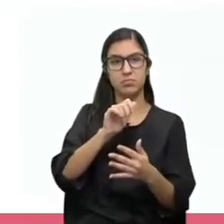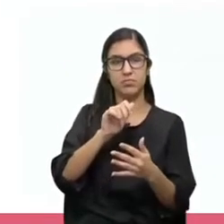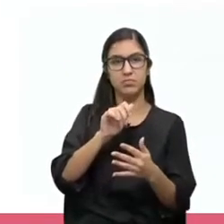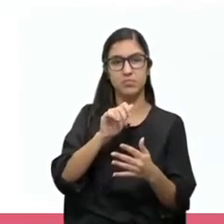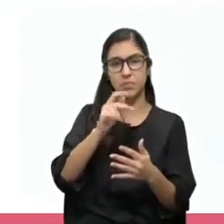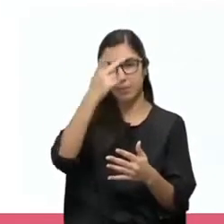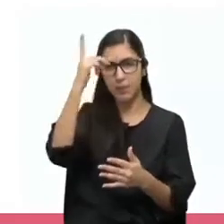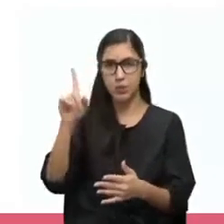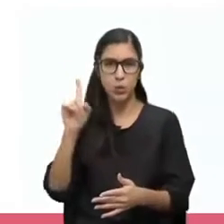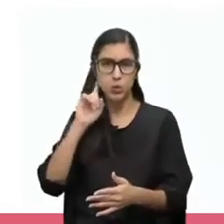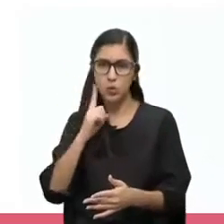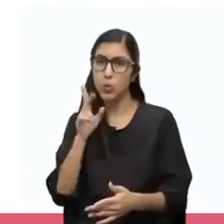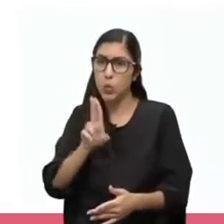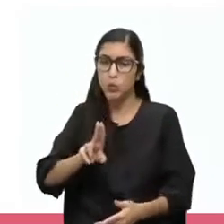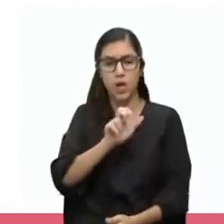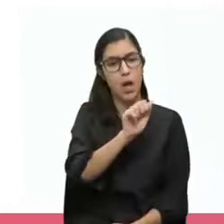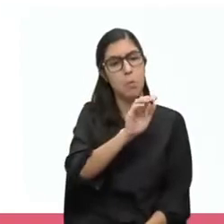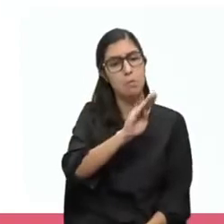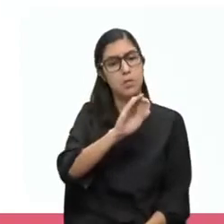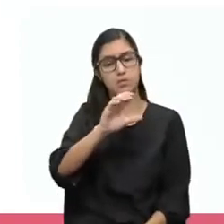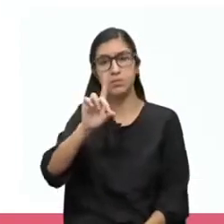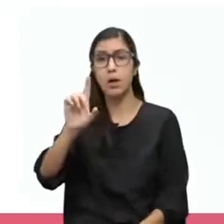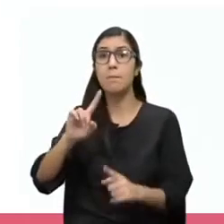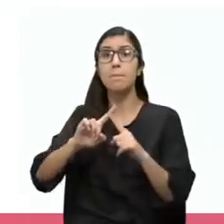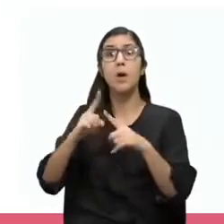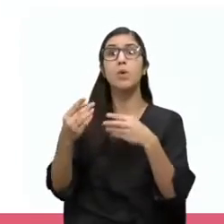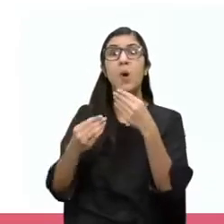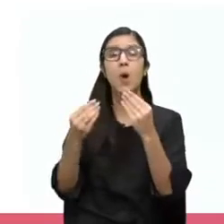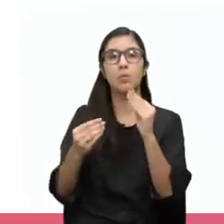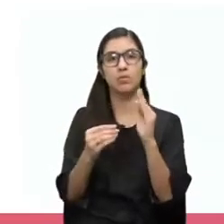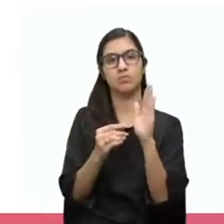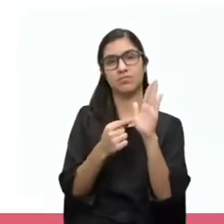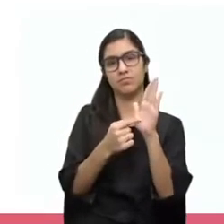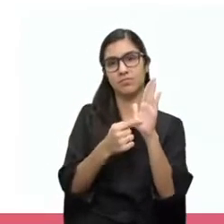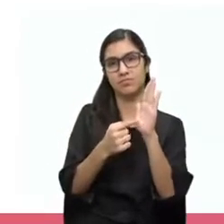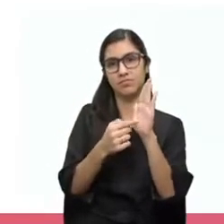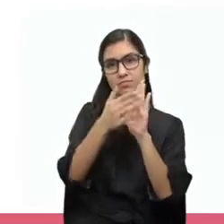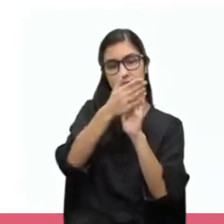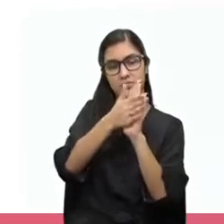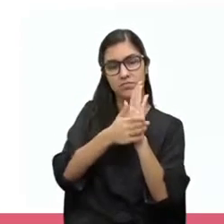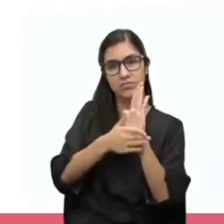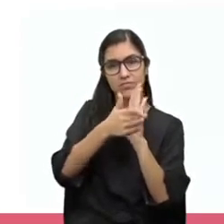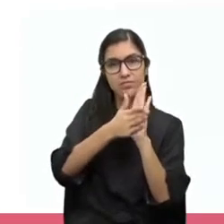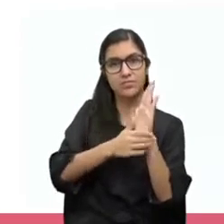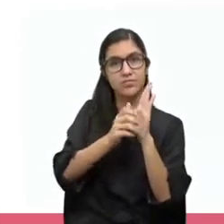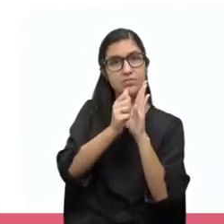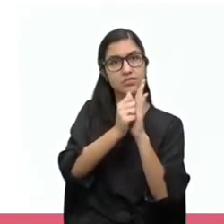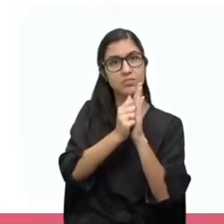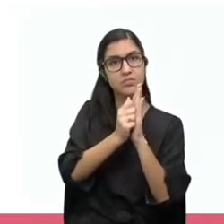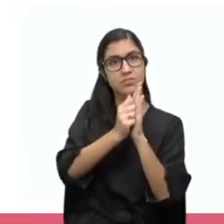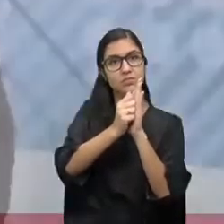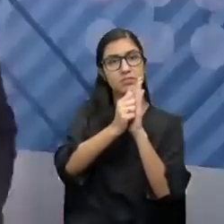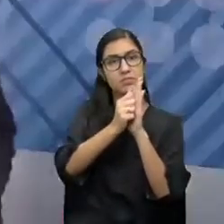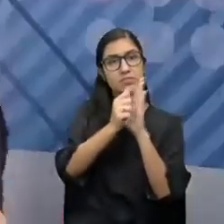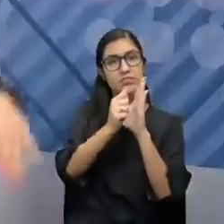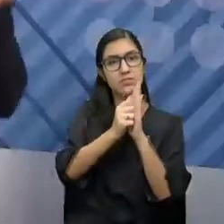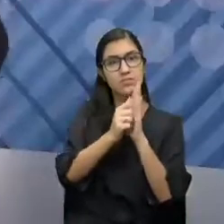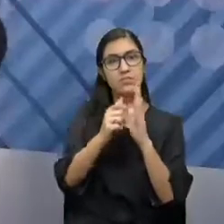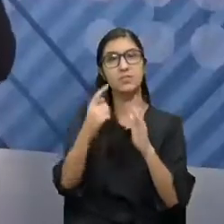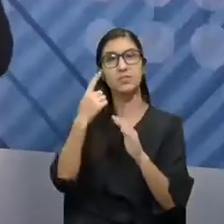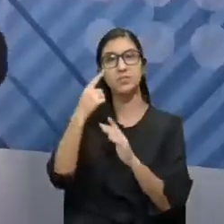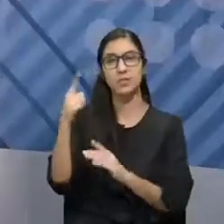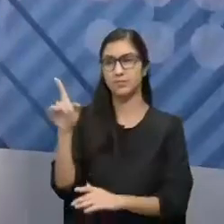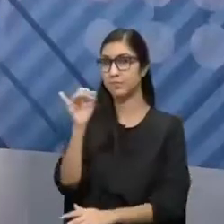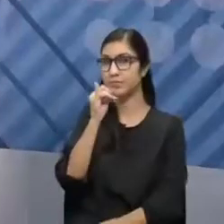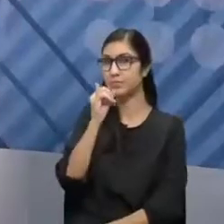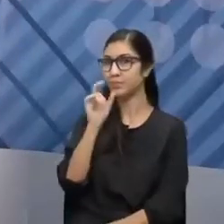pelos sujeitos surdos, só que feito na mão da pessoa com surdo-cegueira, certo? Então,